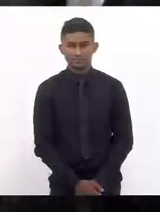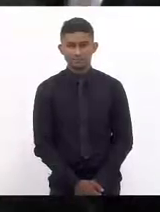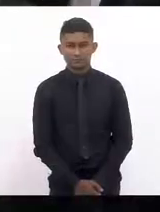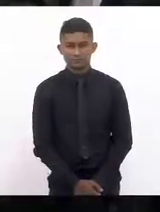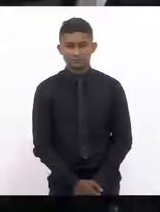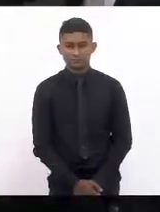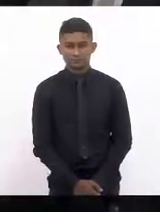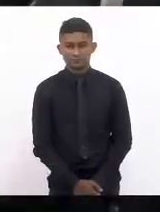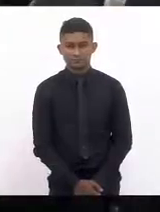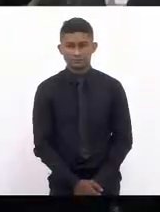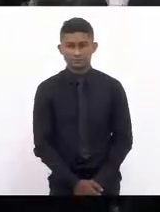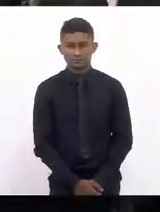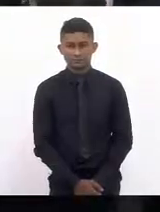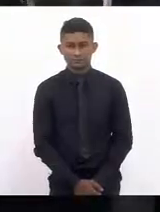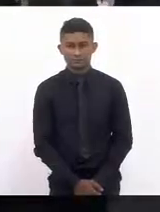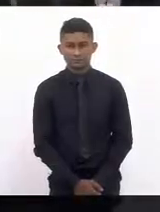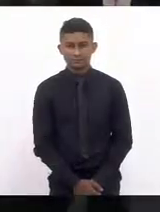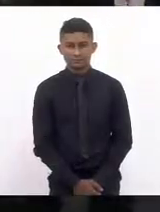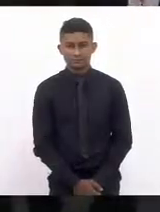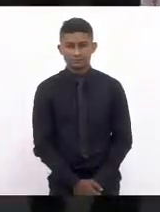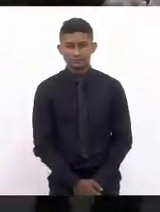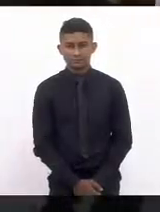E aí